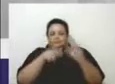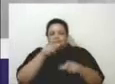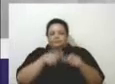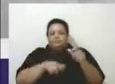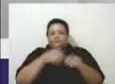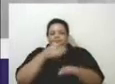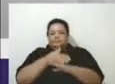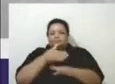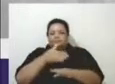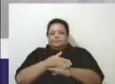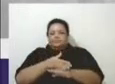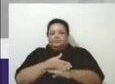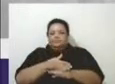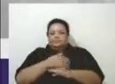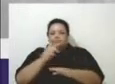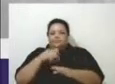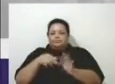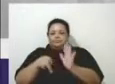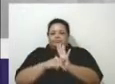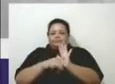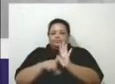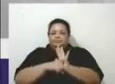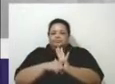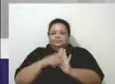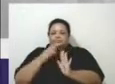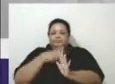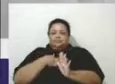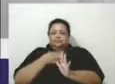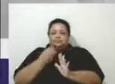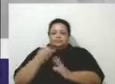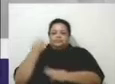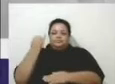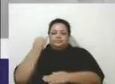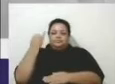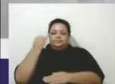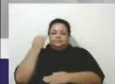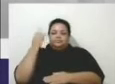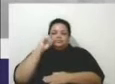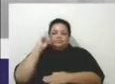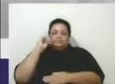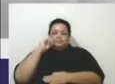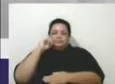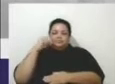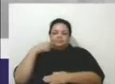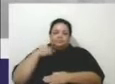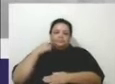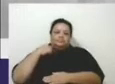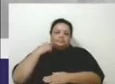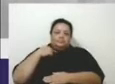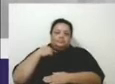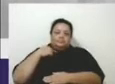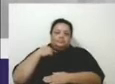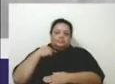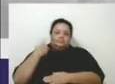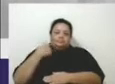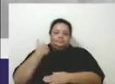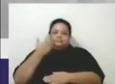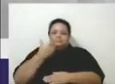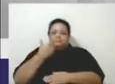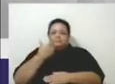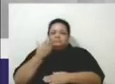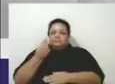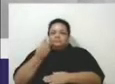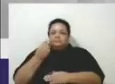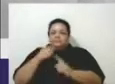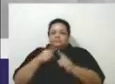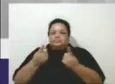também é um projeto de lei meu né super importante que é o dia do voluntariado então assim a gente fala fala muito mas não vê